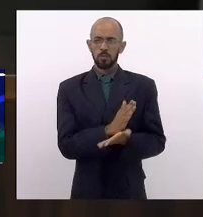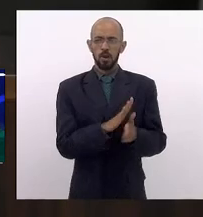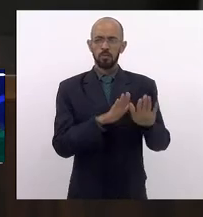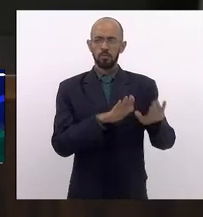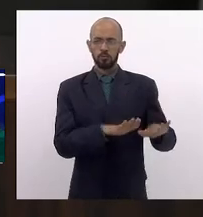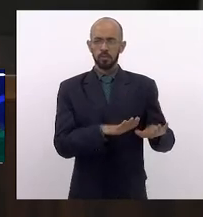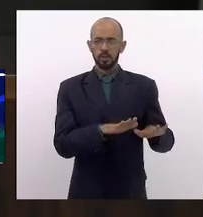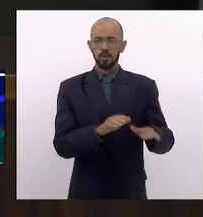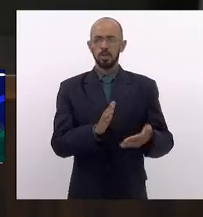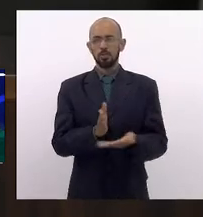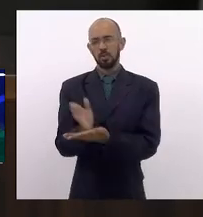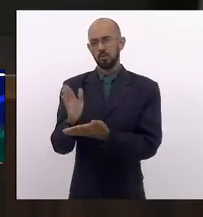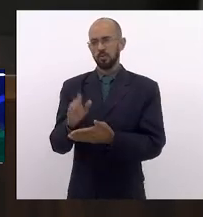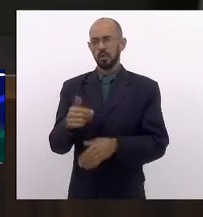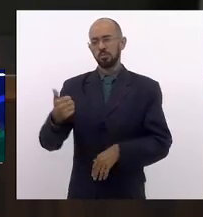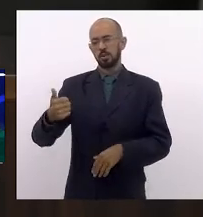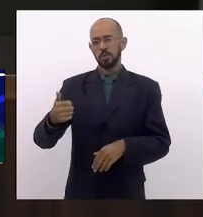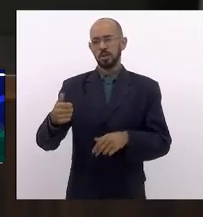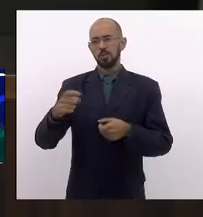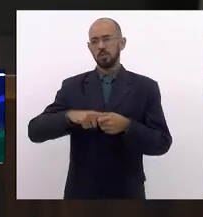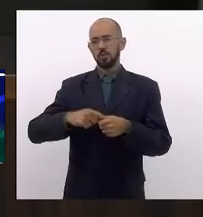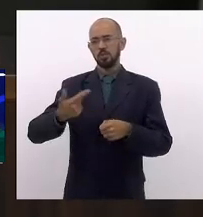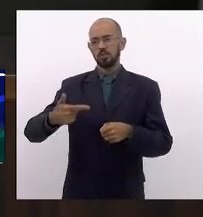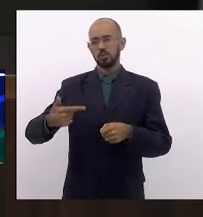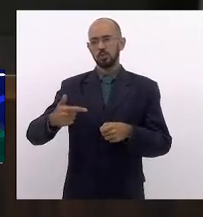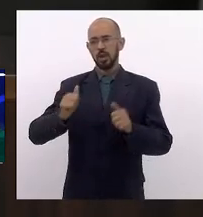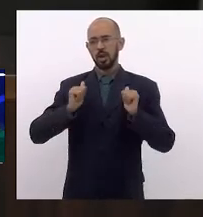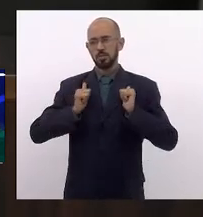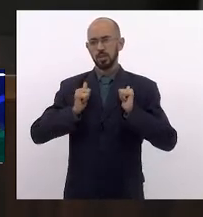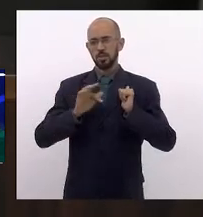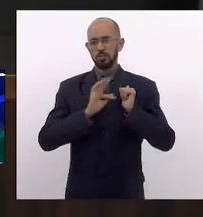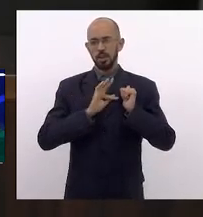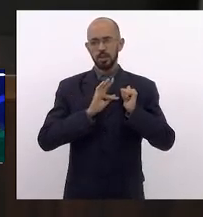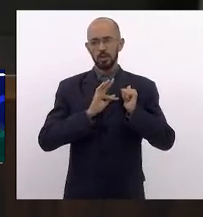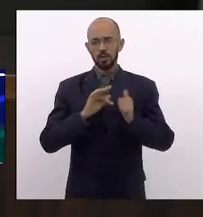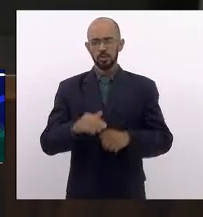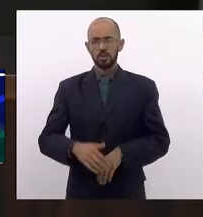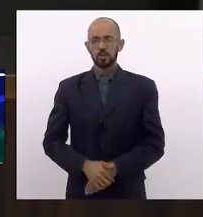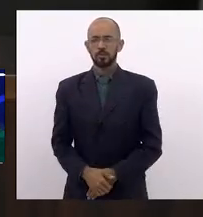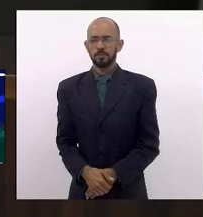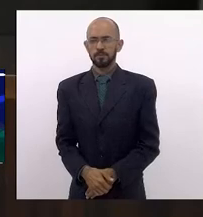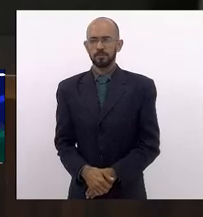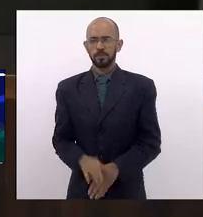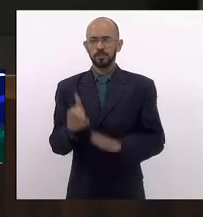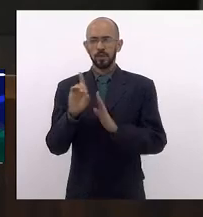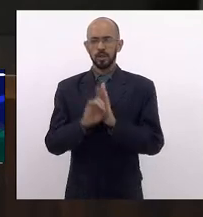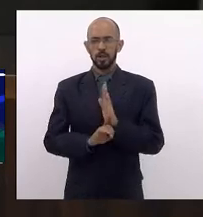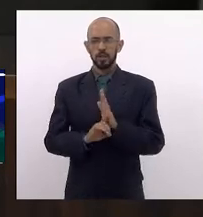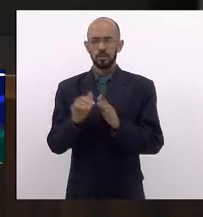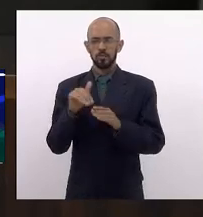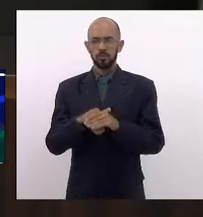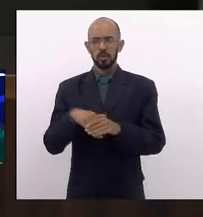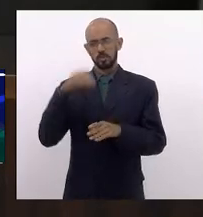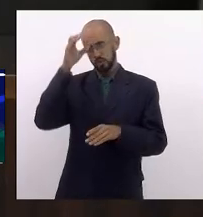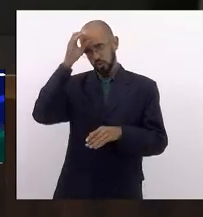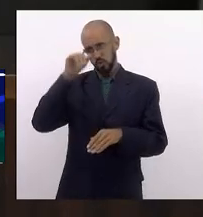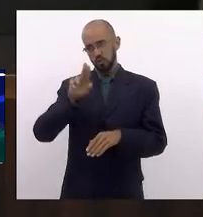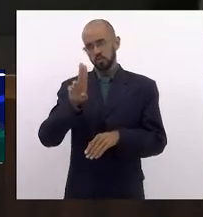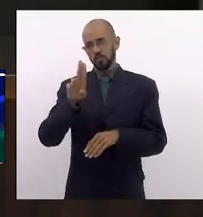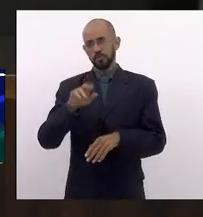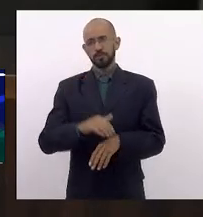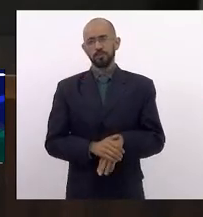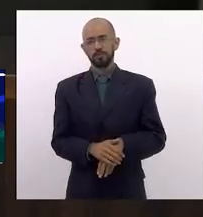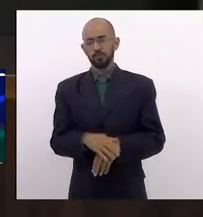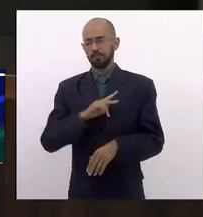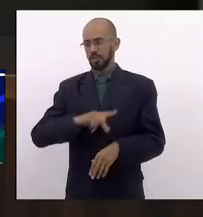aprovam a permanência que estão aprovada a primeira retorna segundo abstenção Martha Rocha saúde para da Mata a declaração de voto e tentativa é